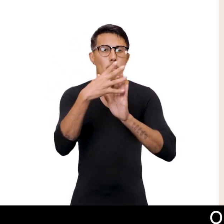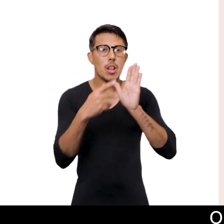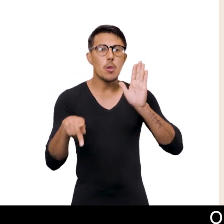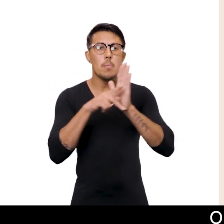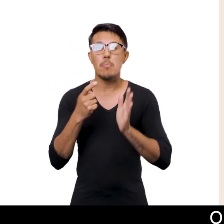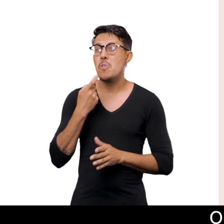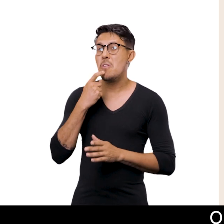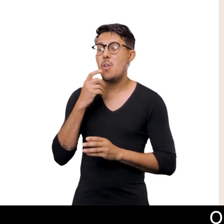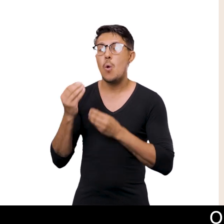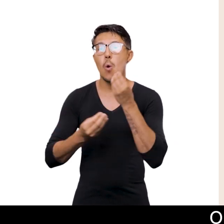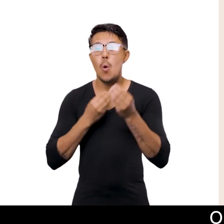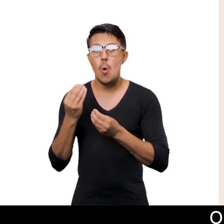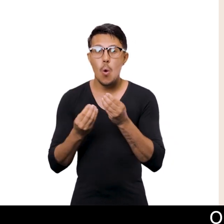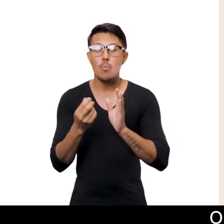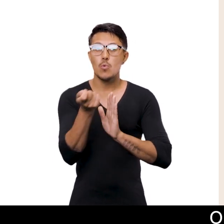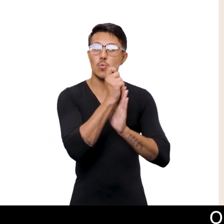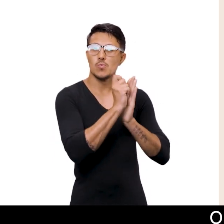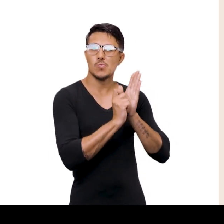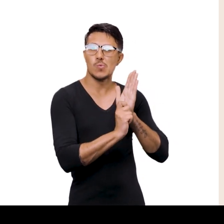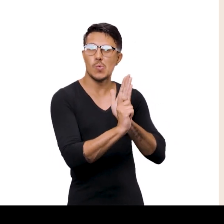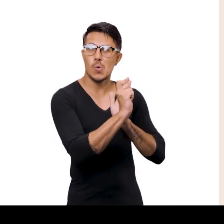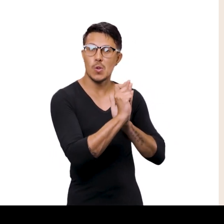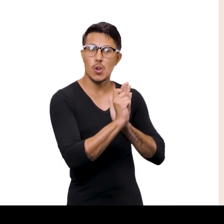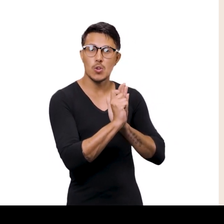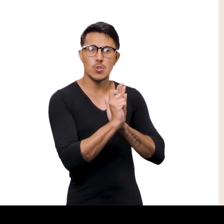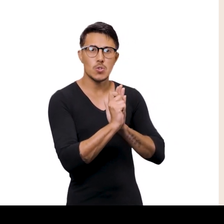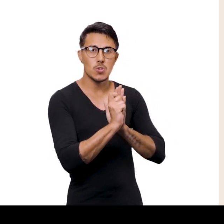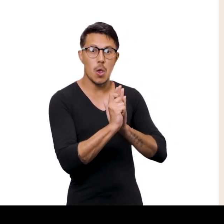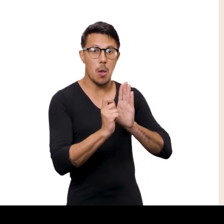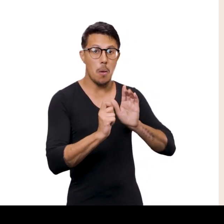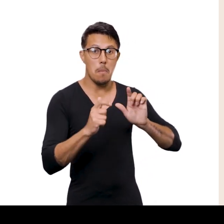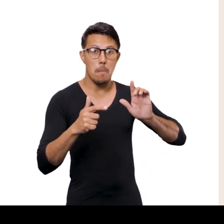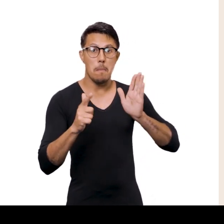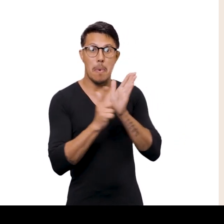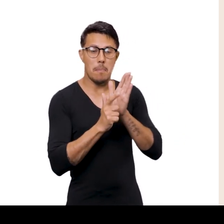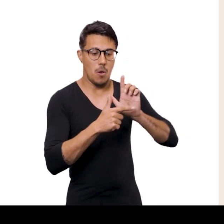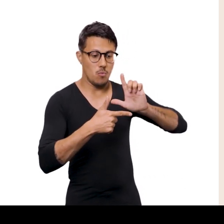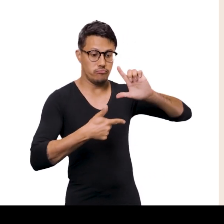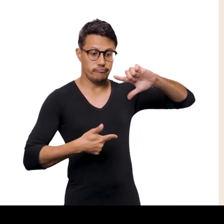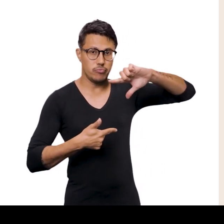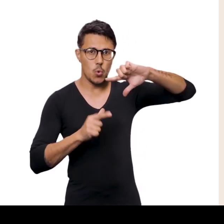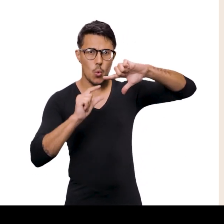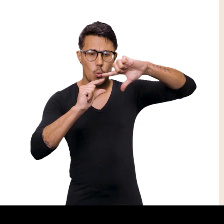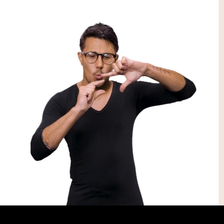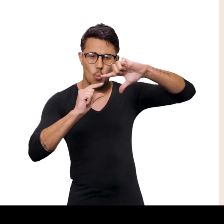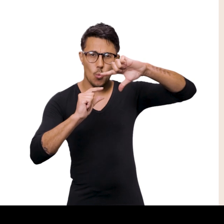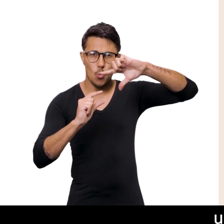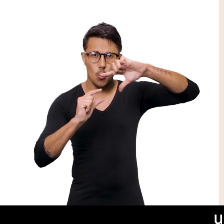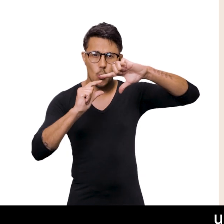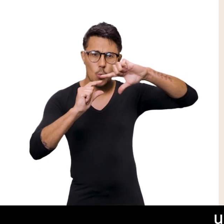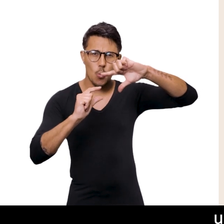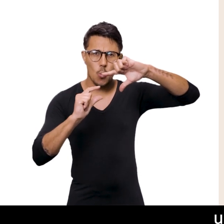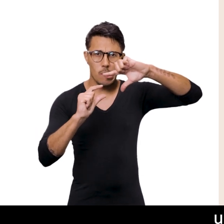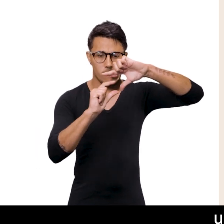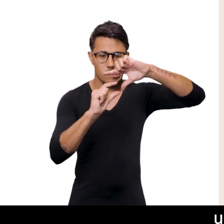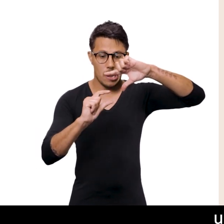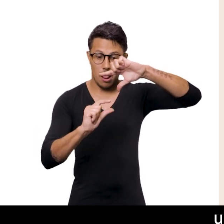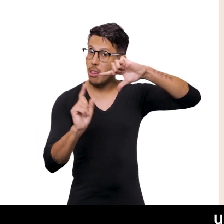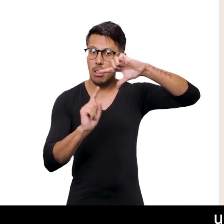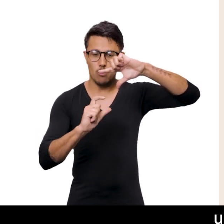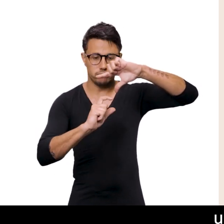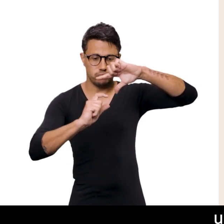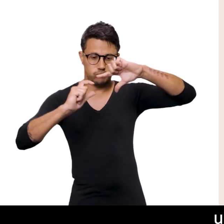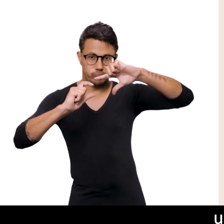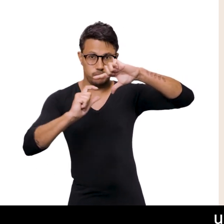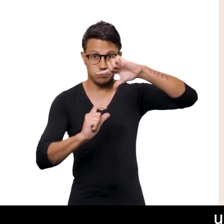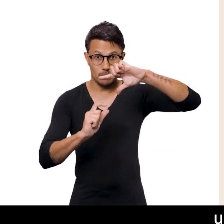Leonilson consistia em realizar um desenho que ocupava apenas uma pequena parte do papel, um pouco deslocado